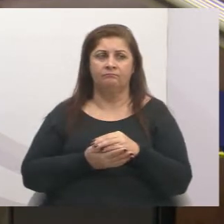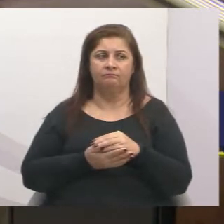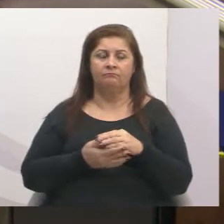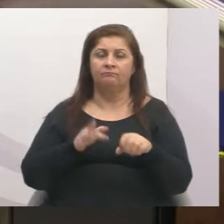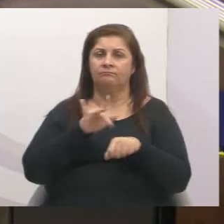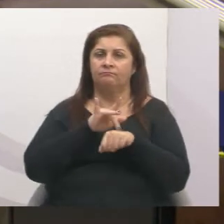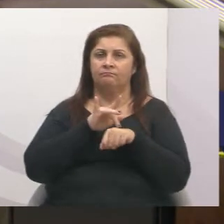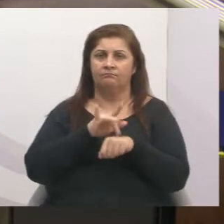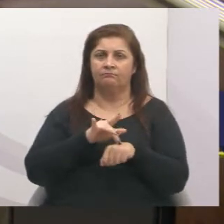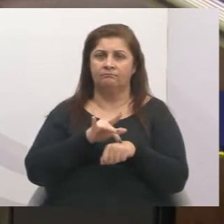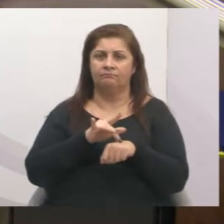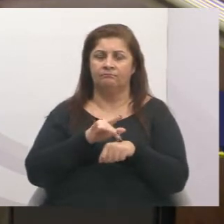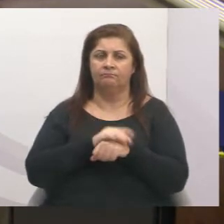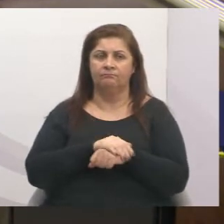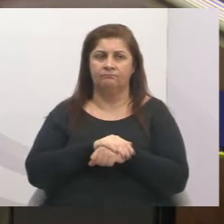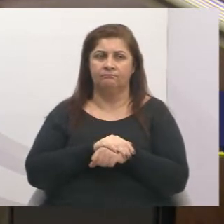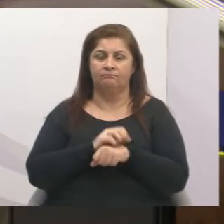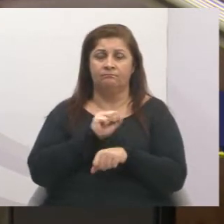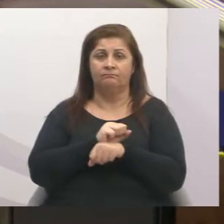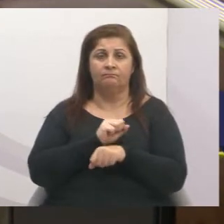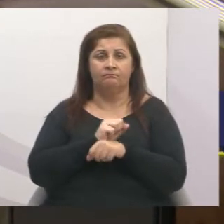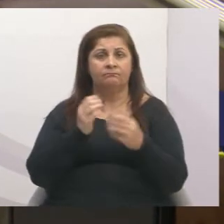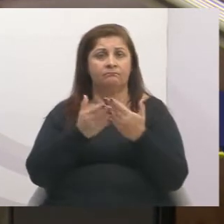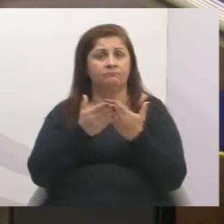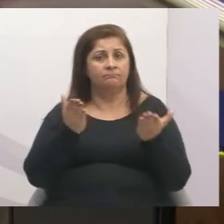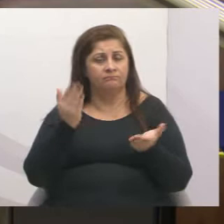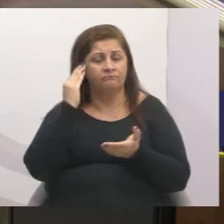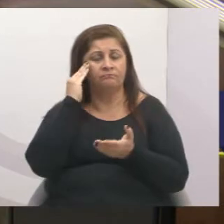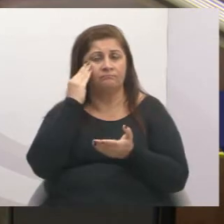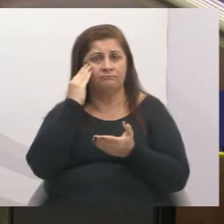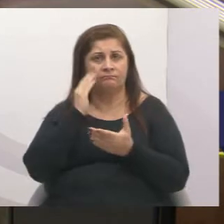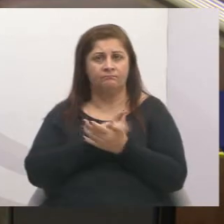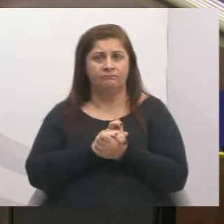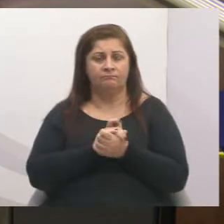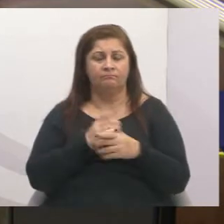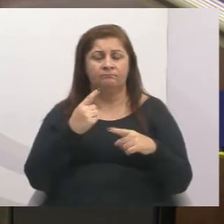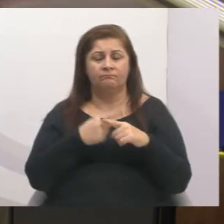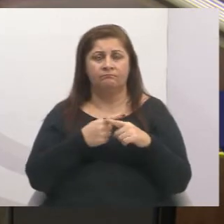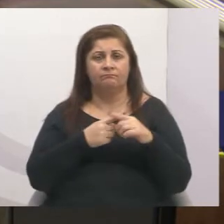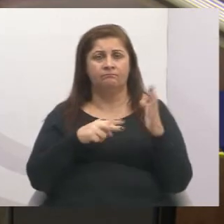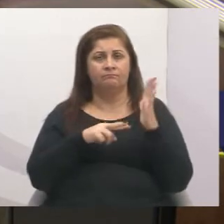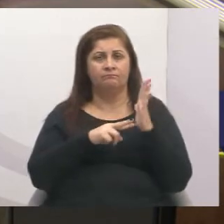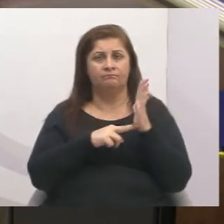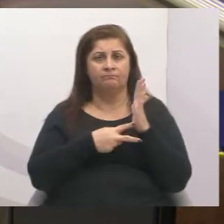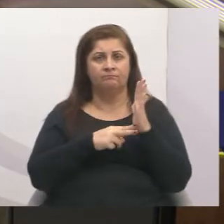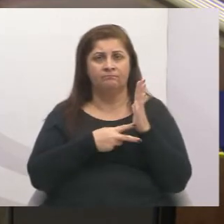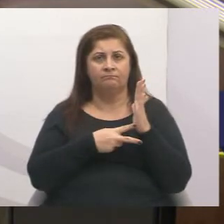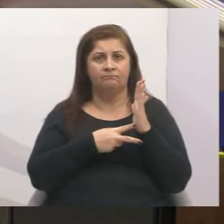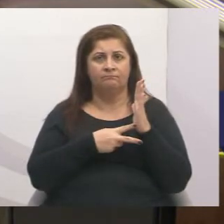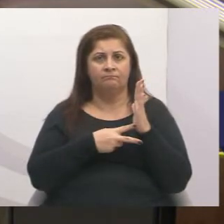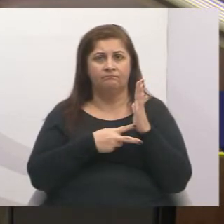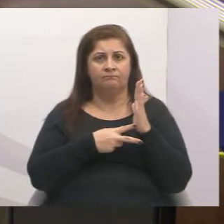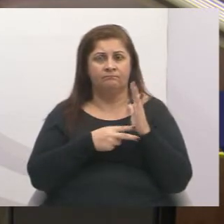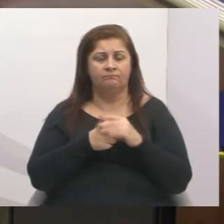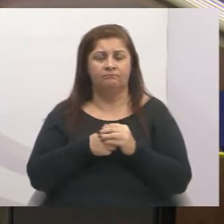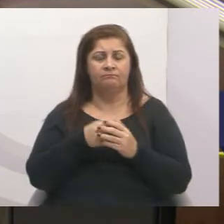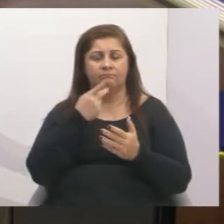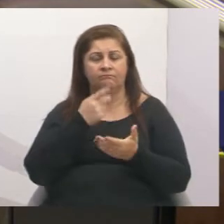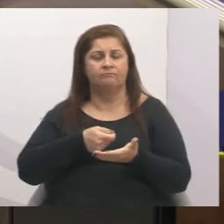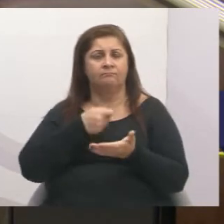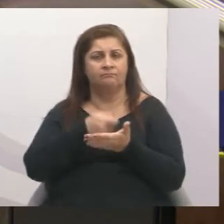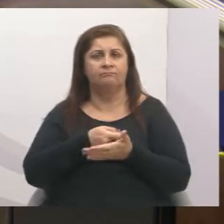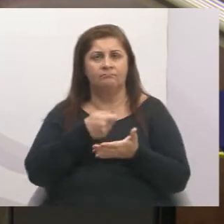absurdo isso. Espero que vocês entendam a nossa posição, porque um sindicato, sabe, que se diz de luta, que se